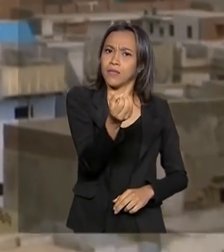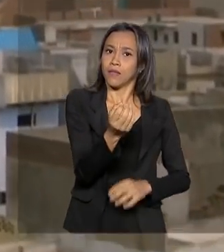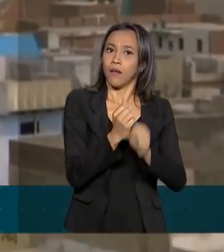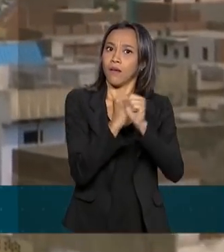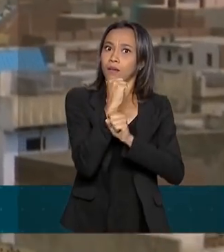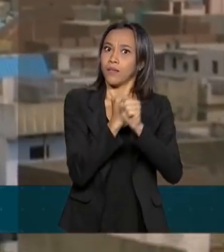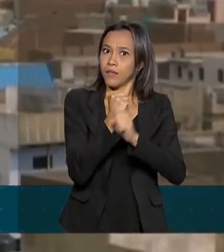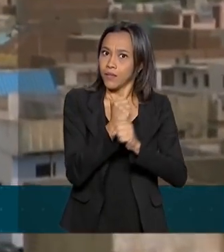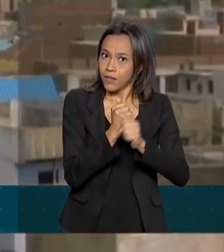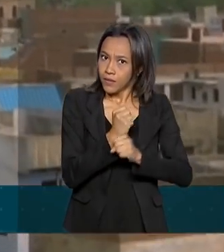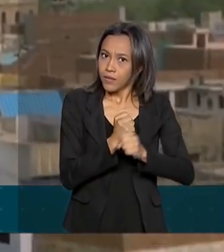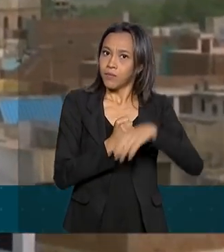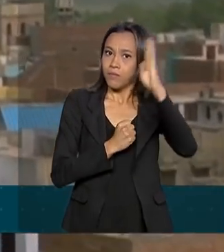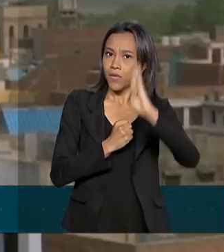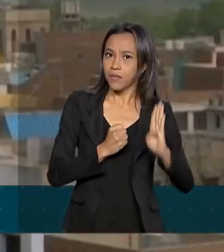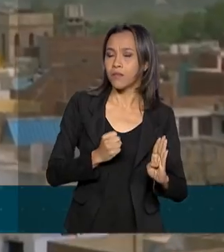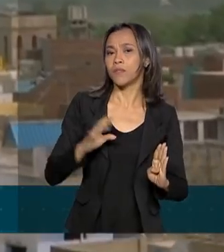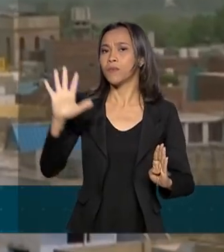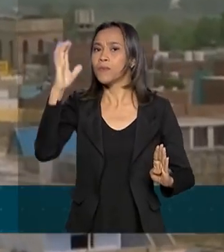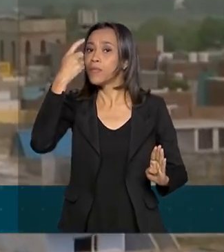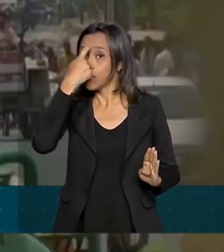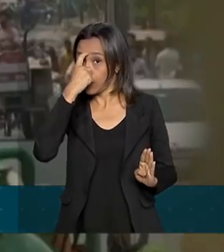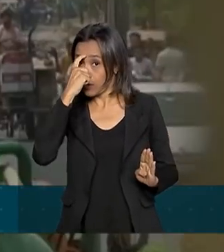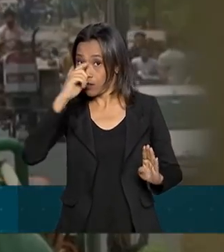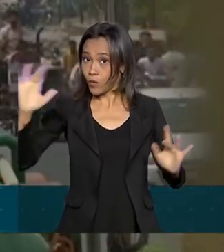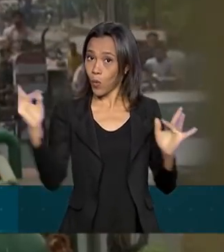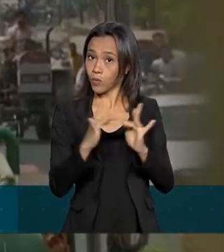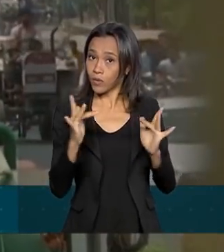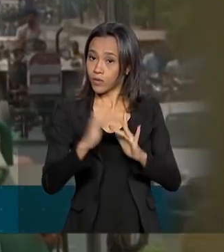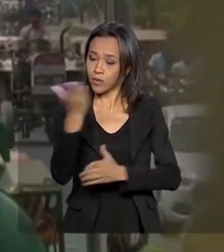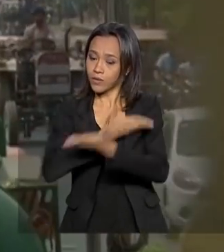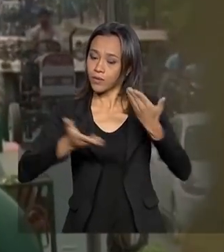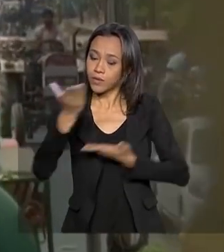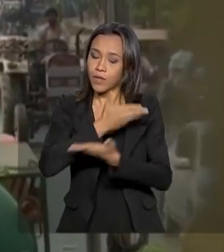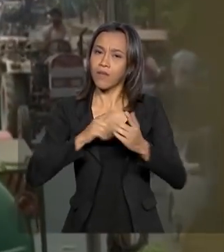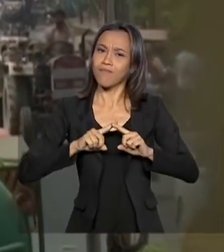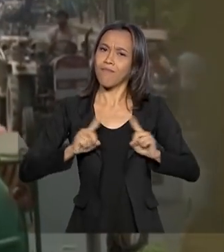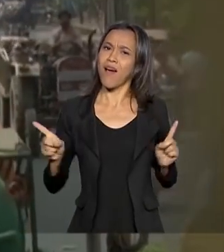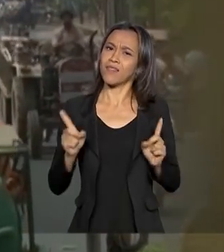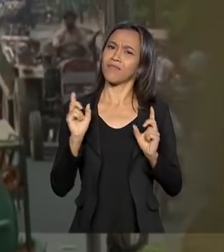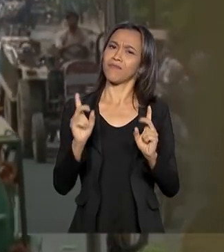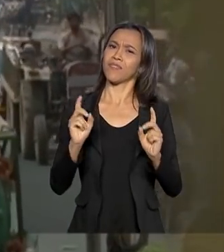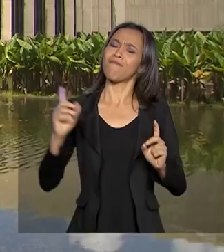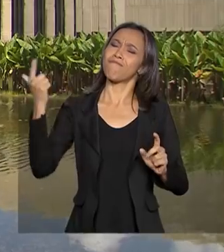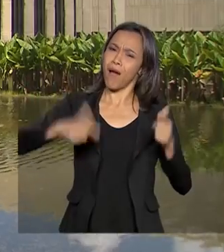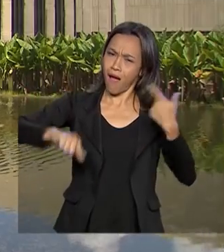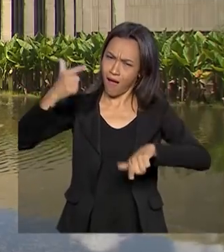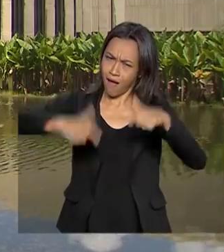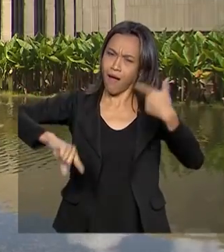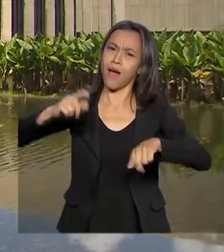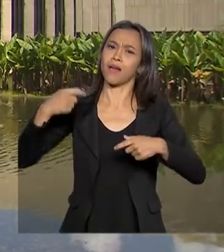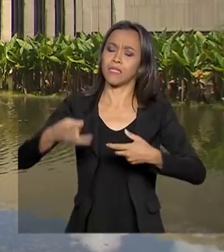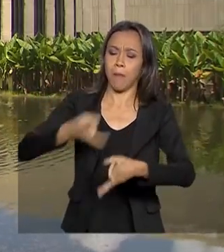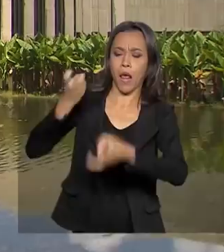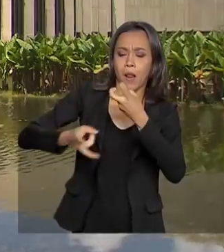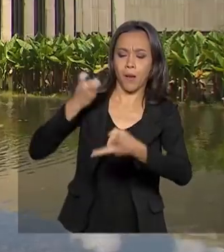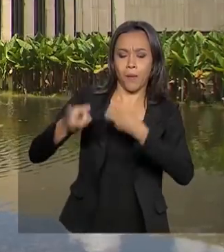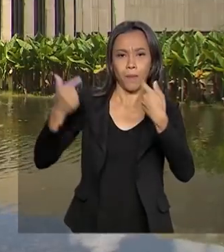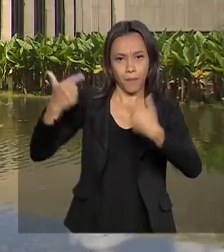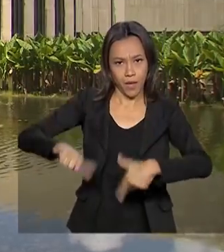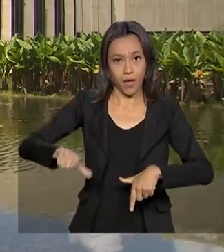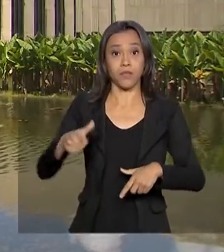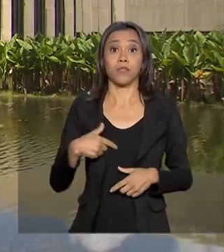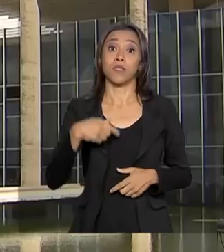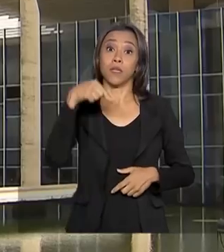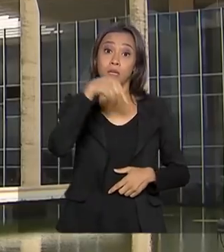relações diplomáticas entre Brasil e Índia, mas um mercado ainda a ser explorado. Para o Itamaraty, as